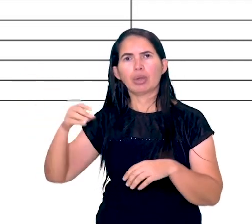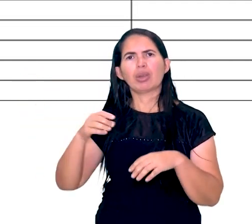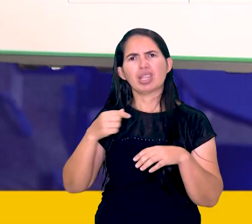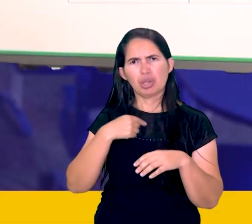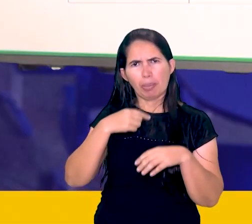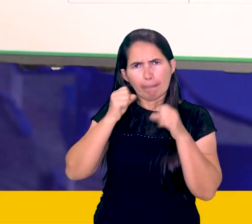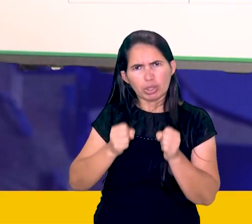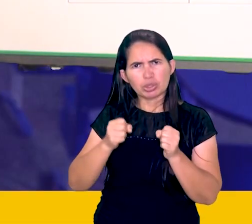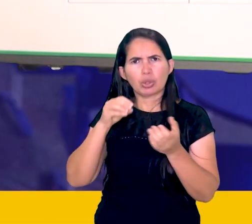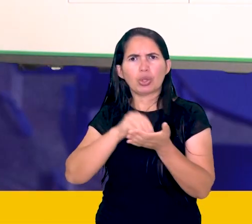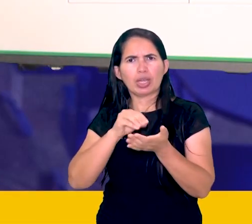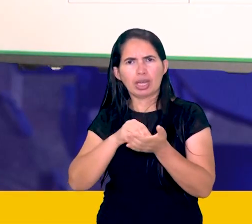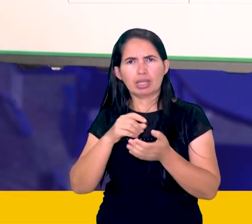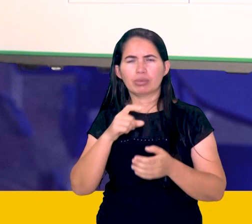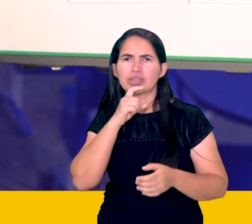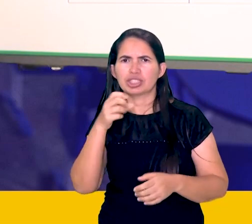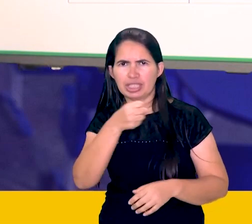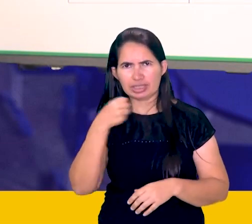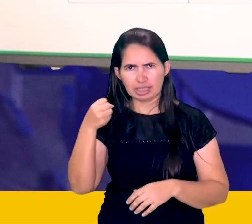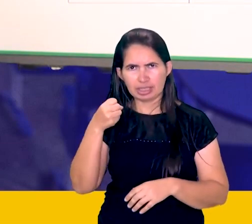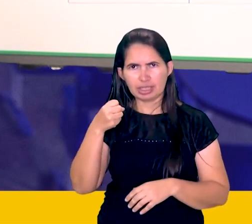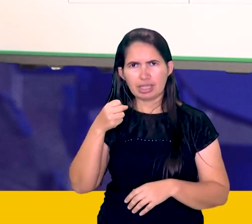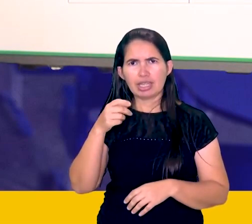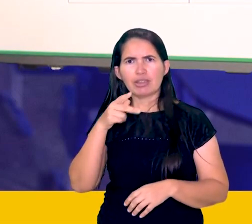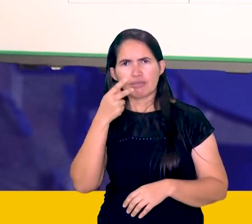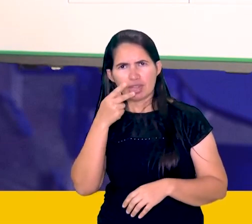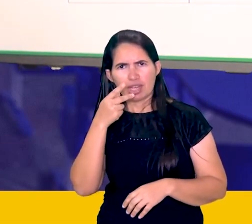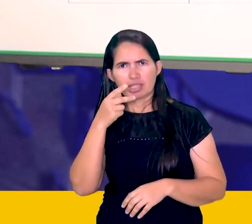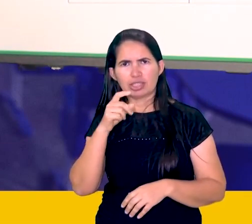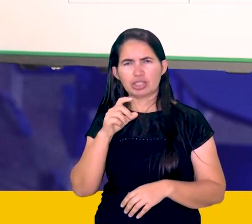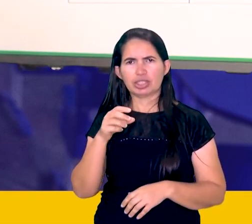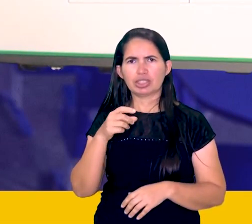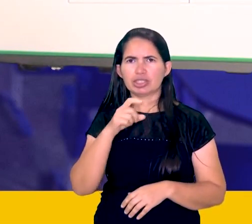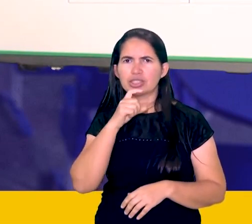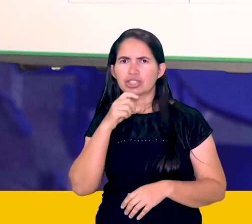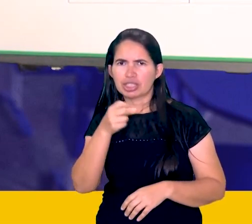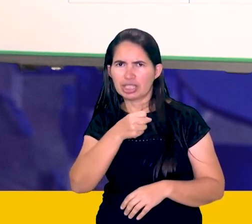uma geladeira aqui e falar que a geladeira